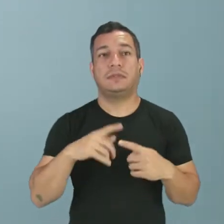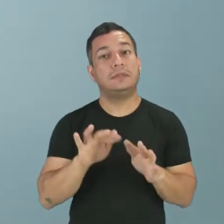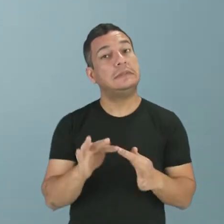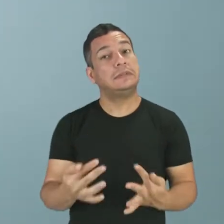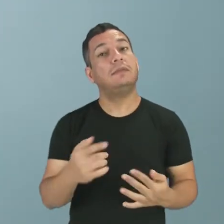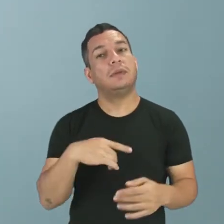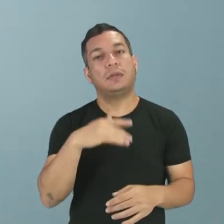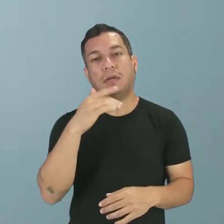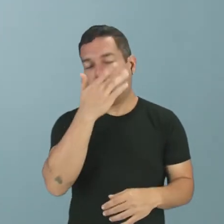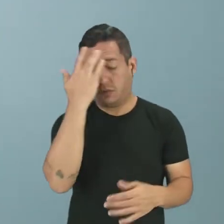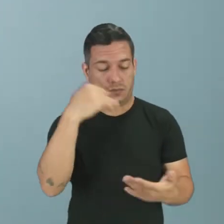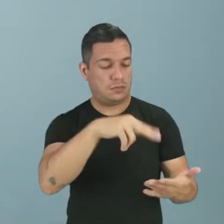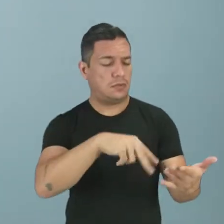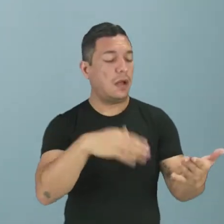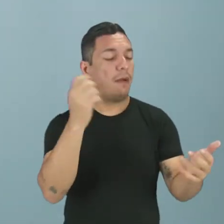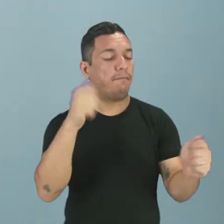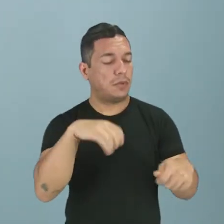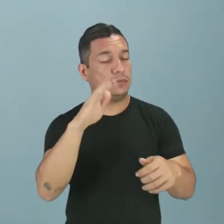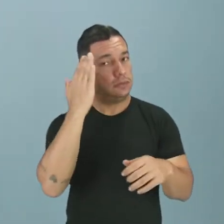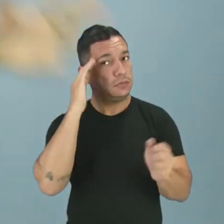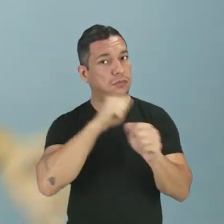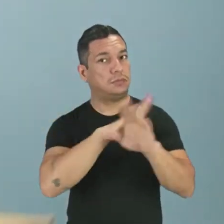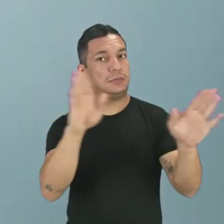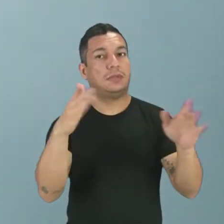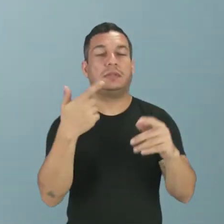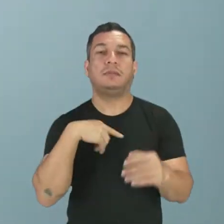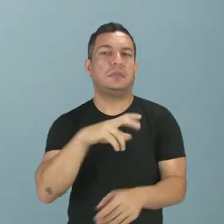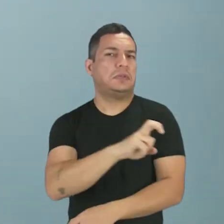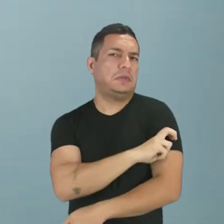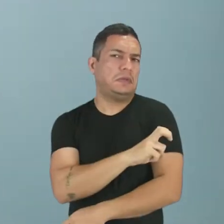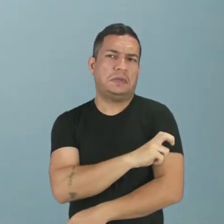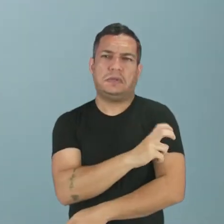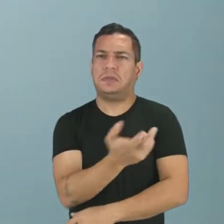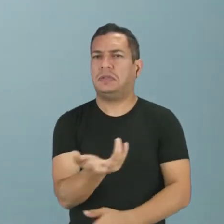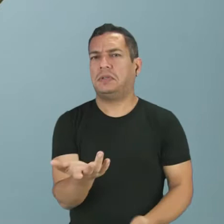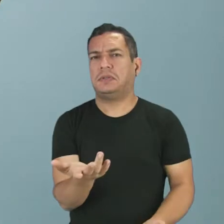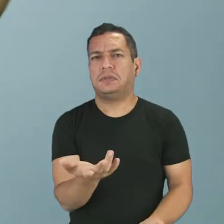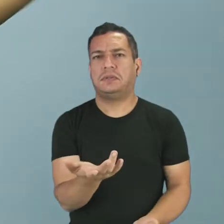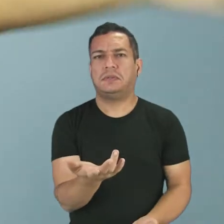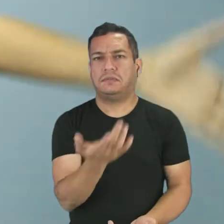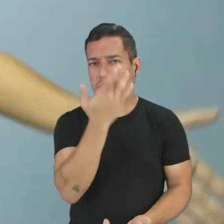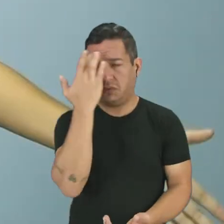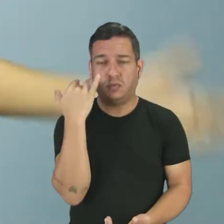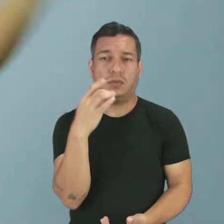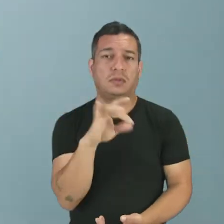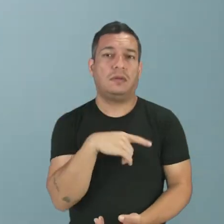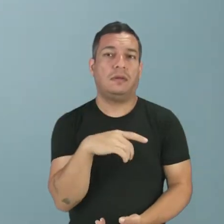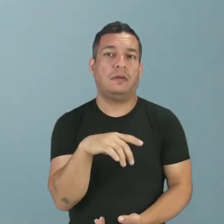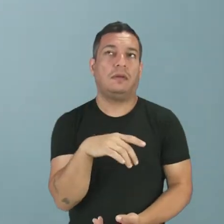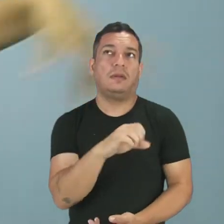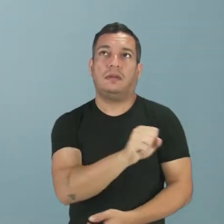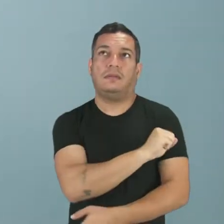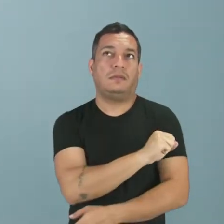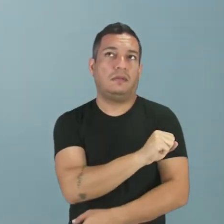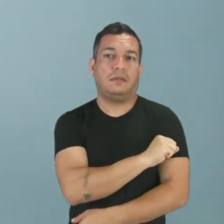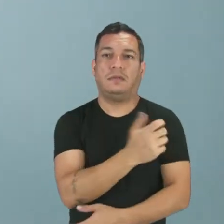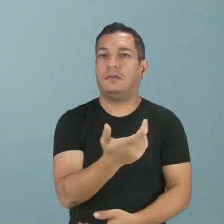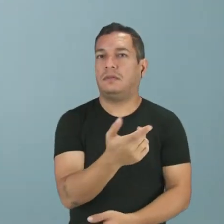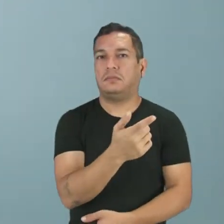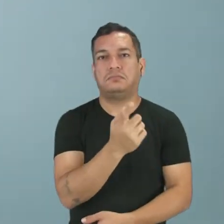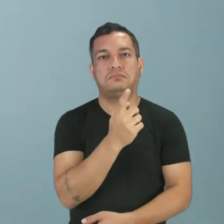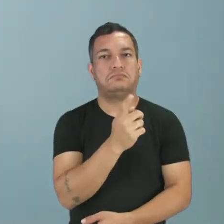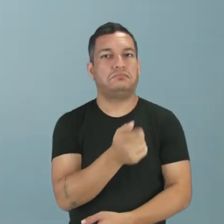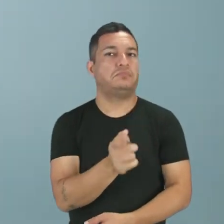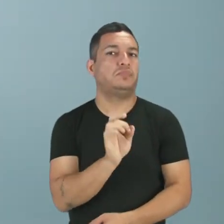leitor possa compreender. Desde aquele que tem a quinta série, tenha o oitavo ano,